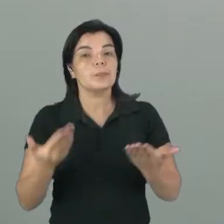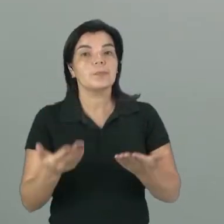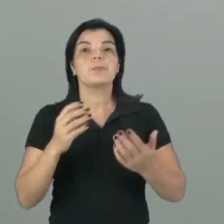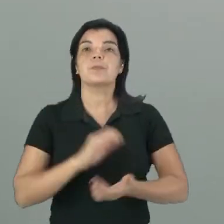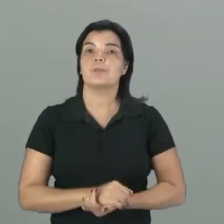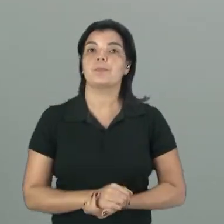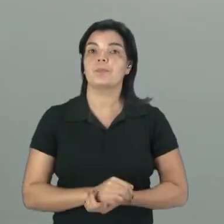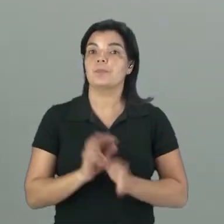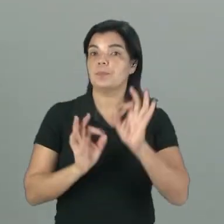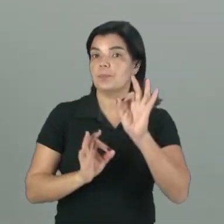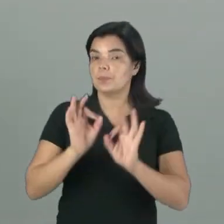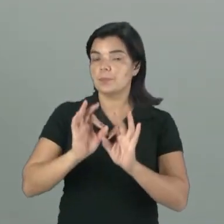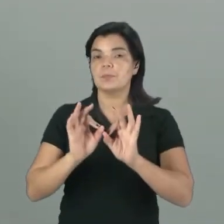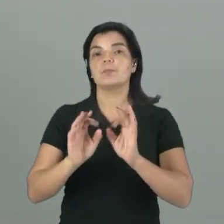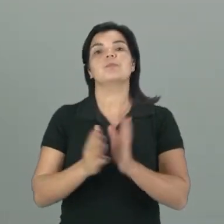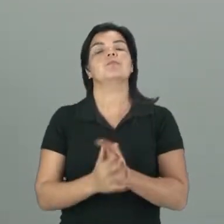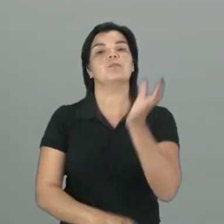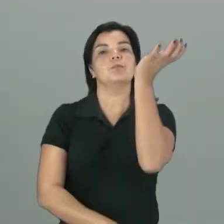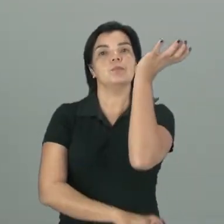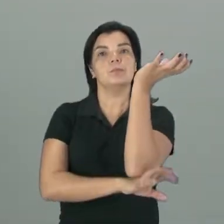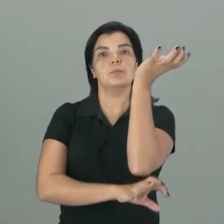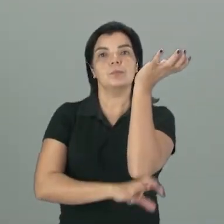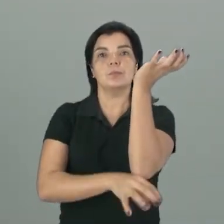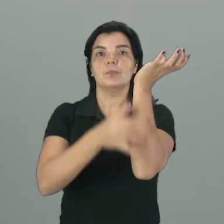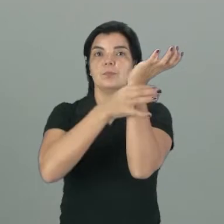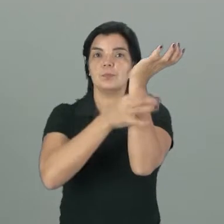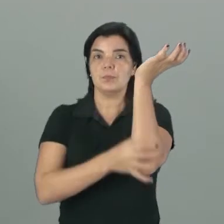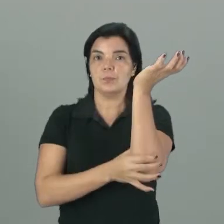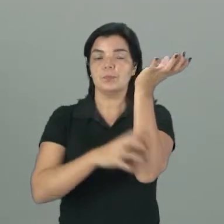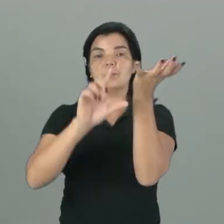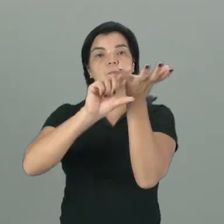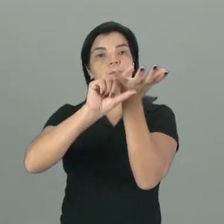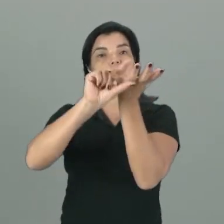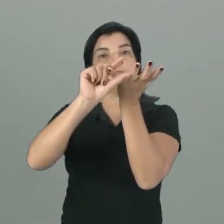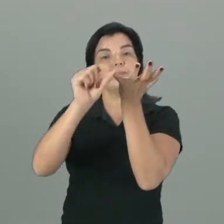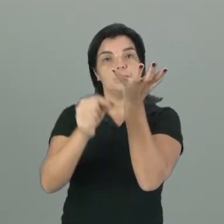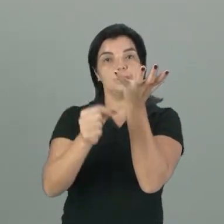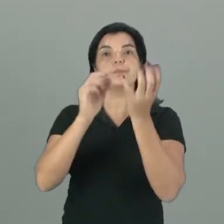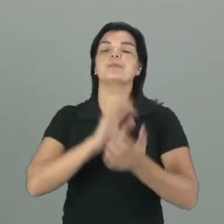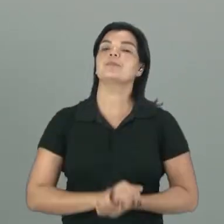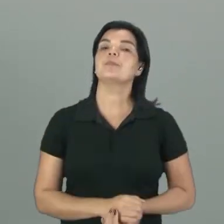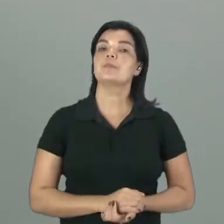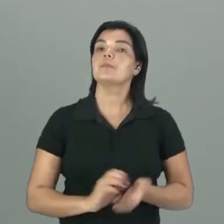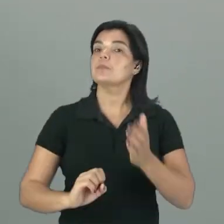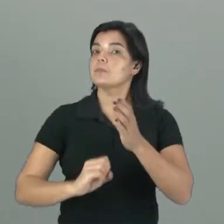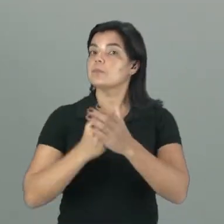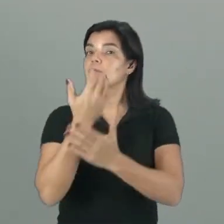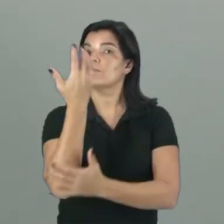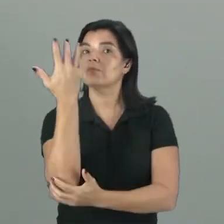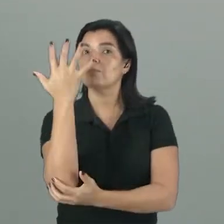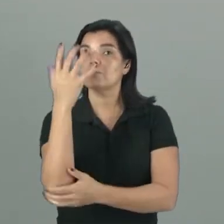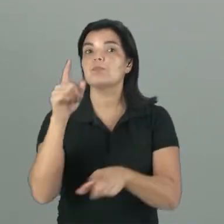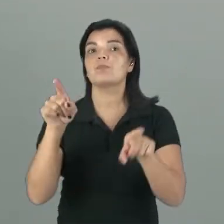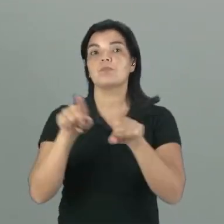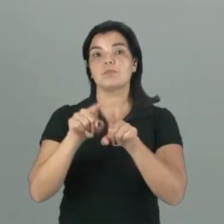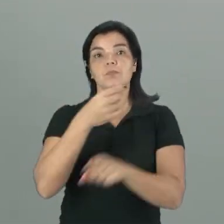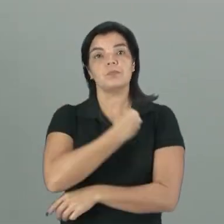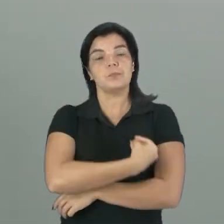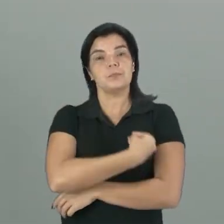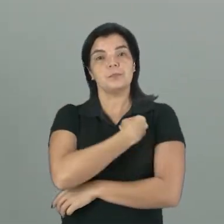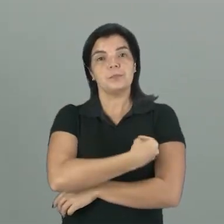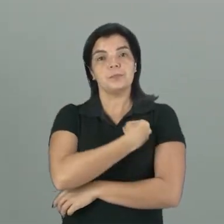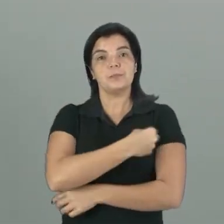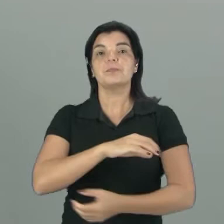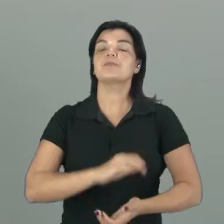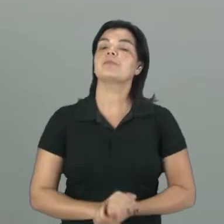ter a estrutura bem definida de raiz, de caule e de folhas. E são plantas aí que são terrestres,